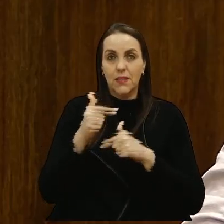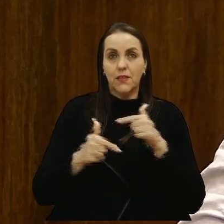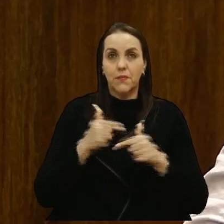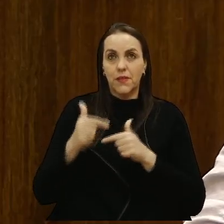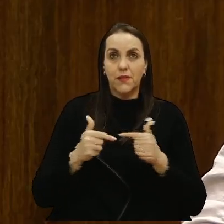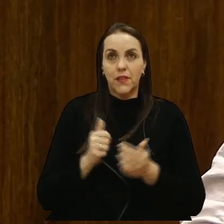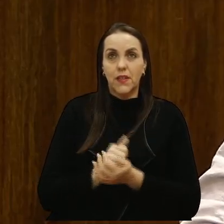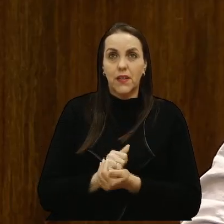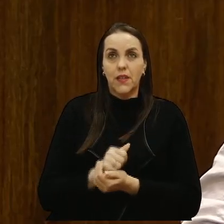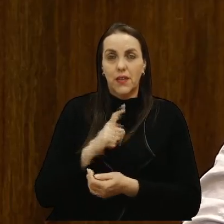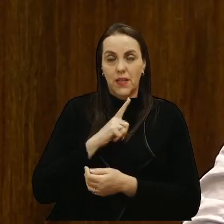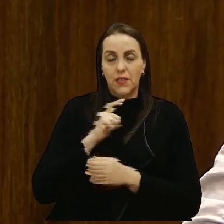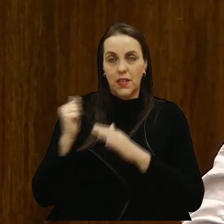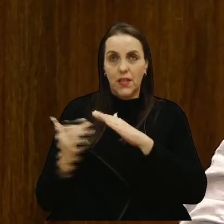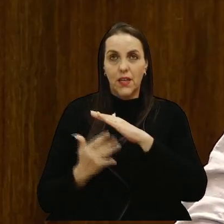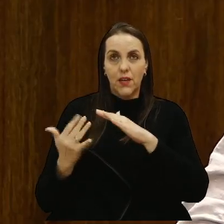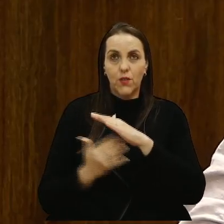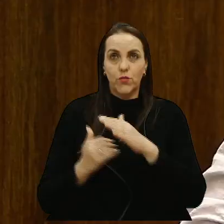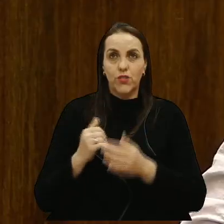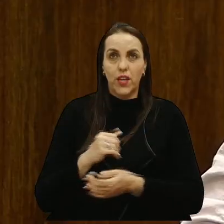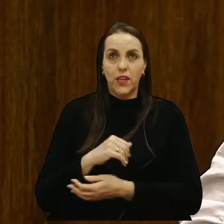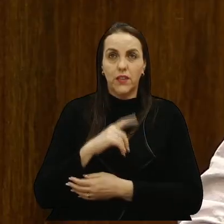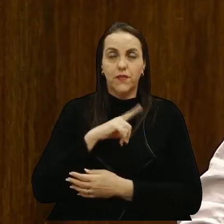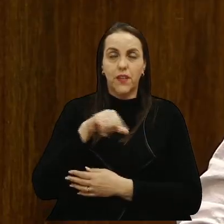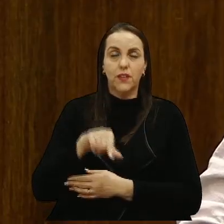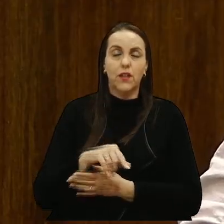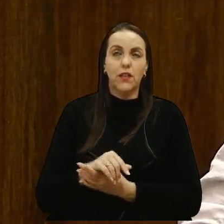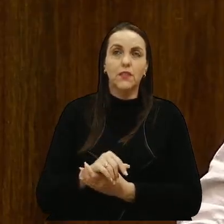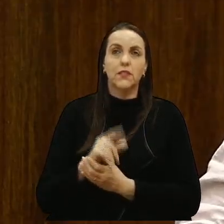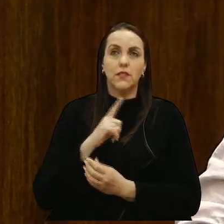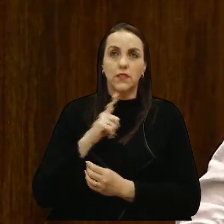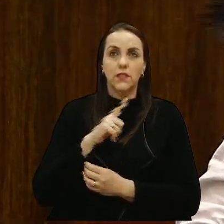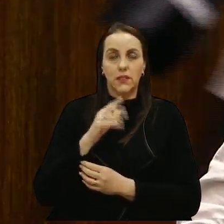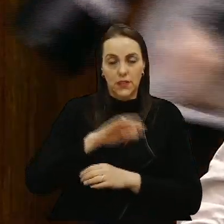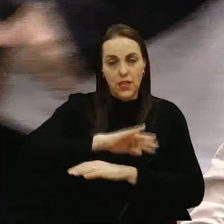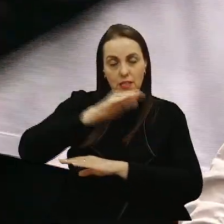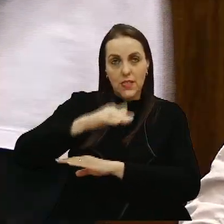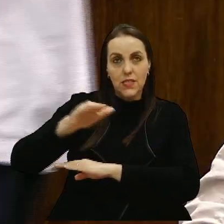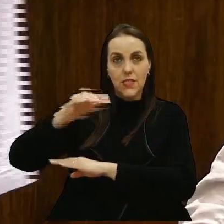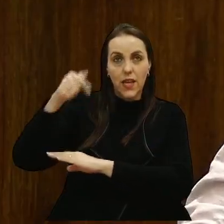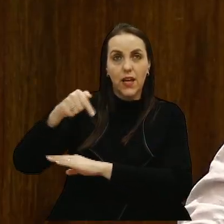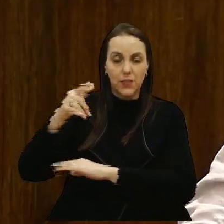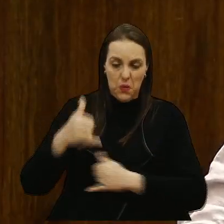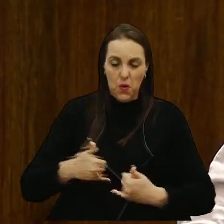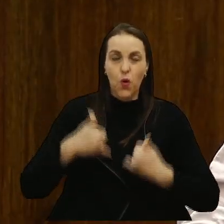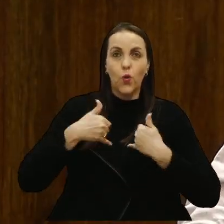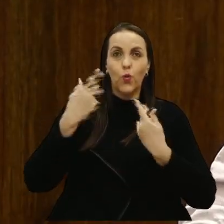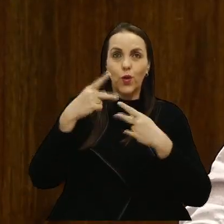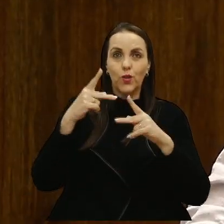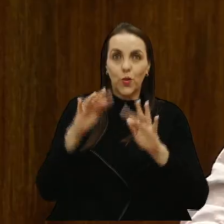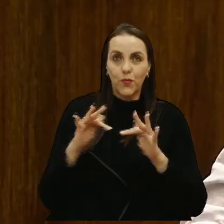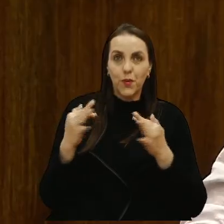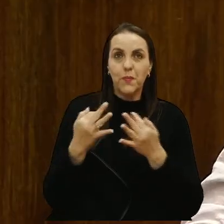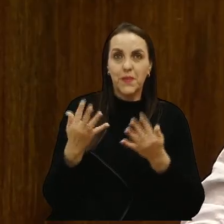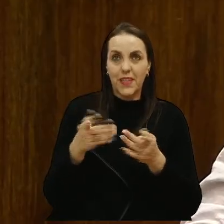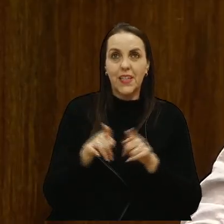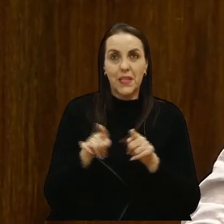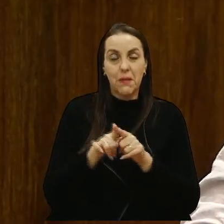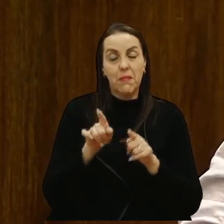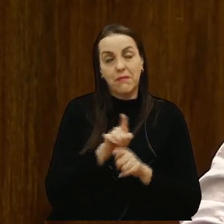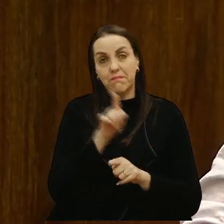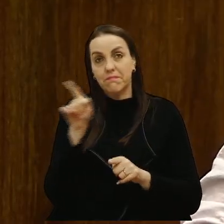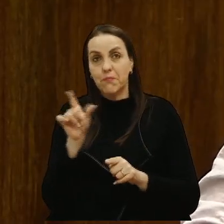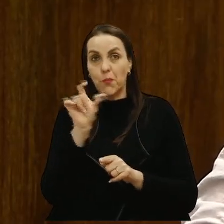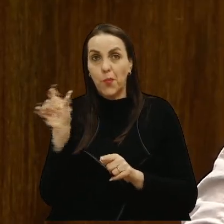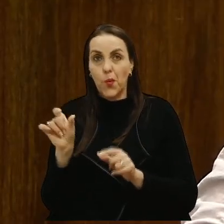de imigração aqui, eu e a vereadora Andressa. Eu sei que o senhor é lá do Pinhal da Serra, chega aqui orgulhando sua família, que em parcela está lá, em parcela está